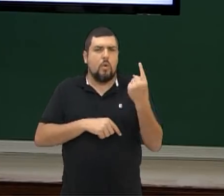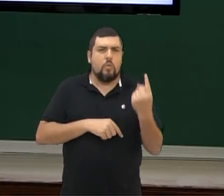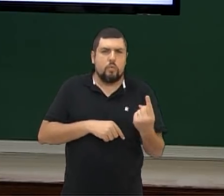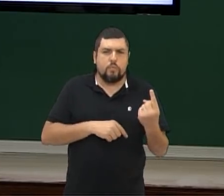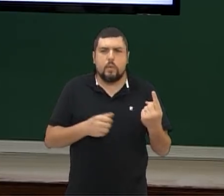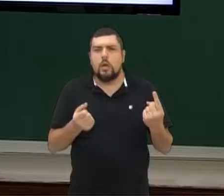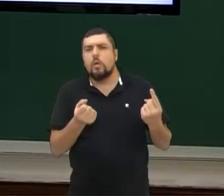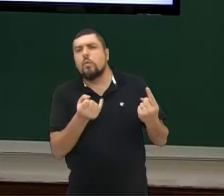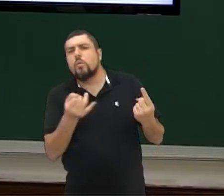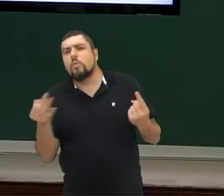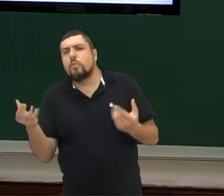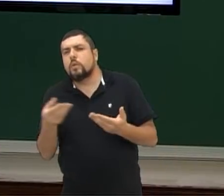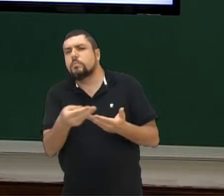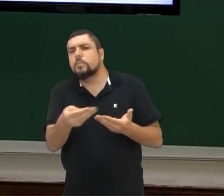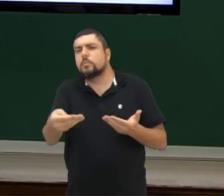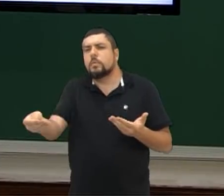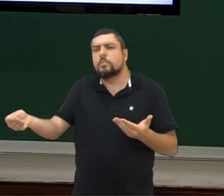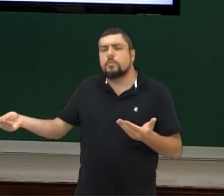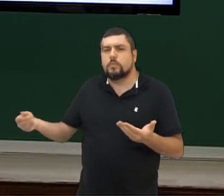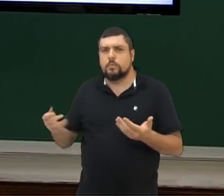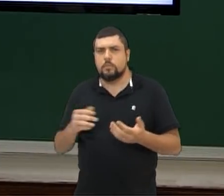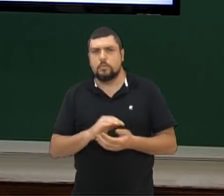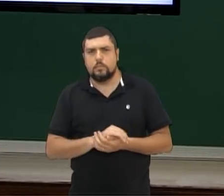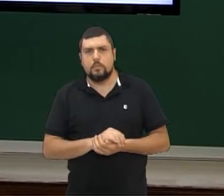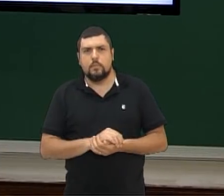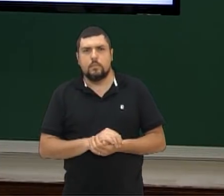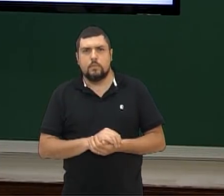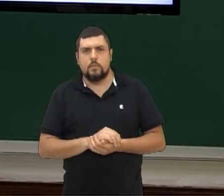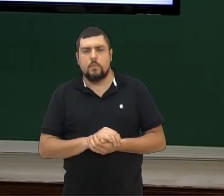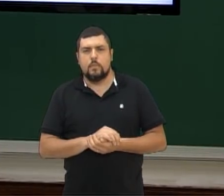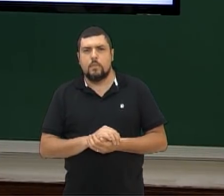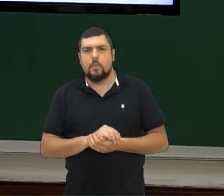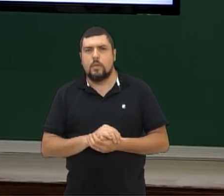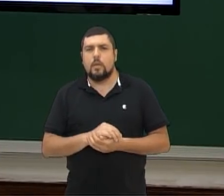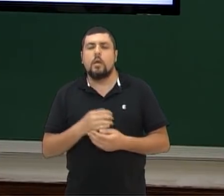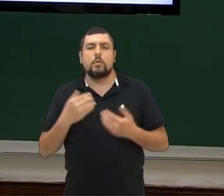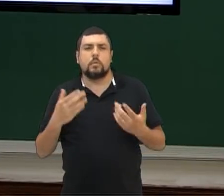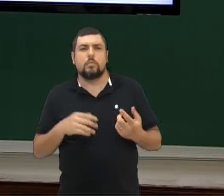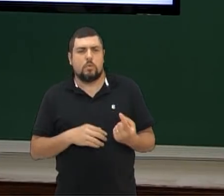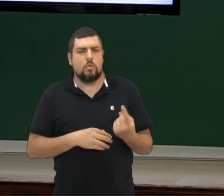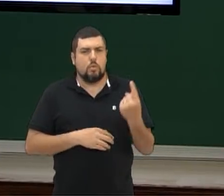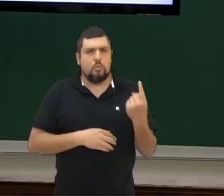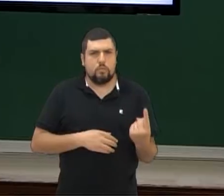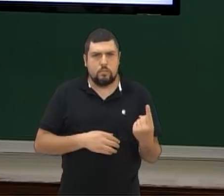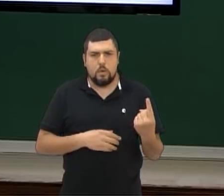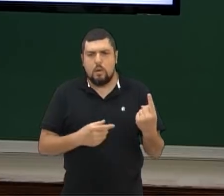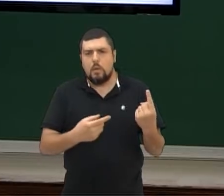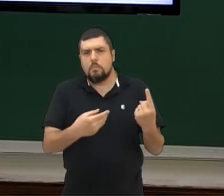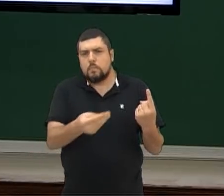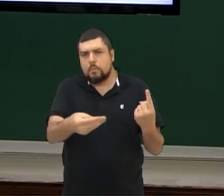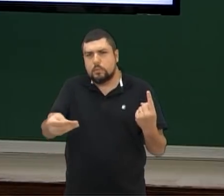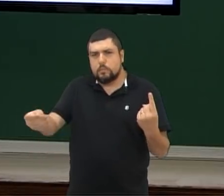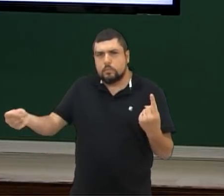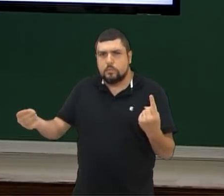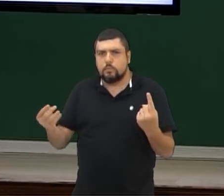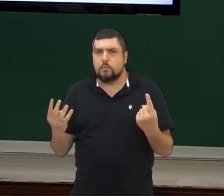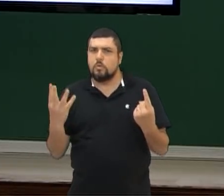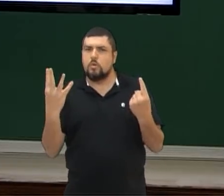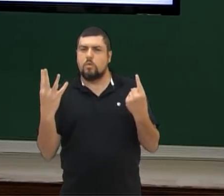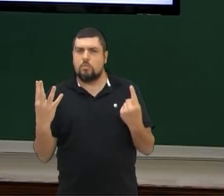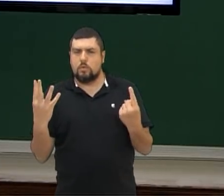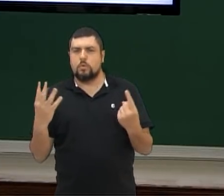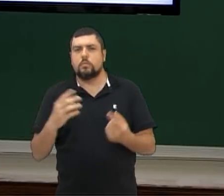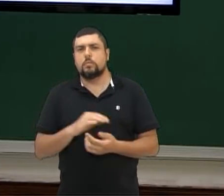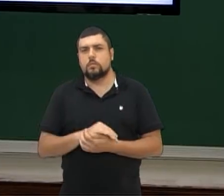vai ser a proporção, tá? Uma caixa de gelatina em pó obtém quatro porções iguais. Veja